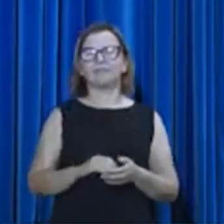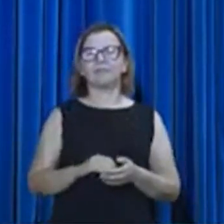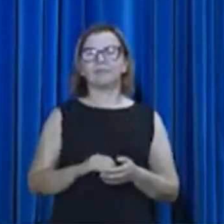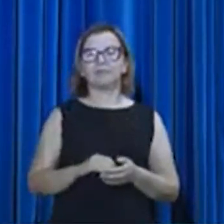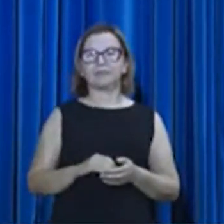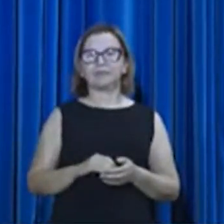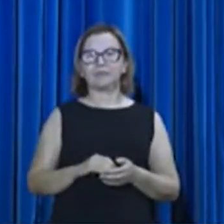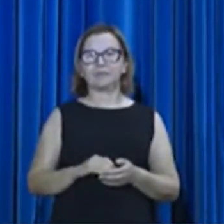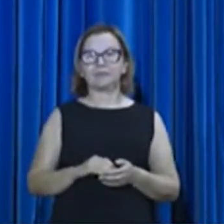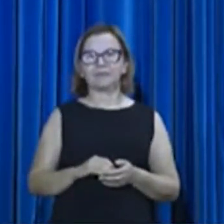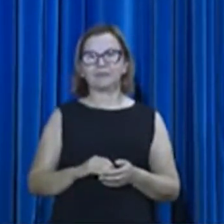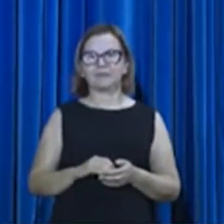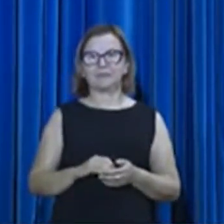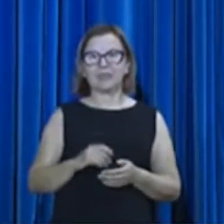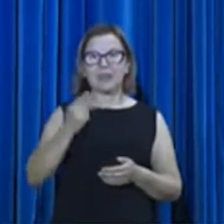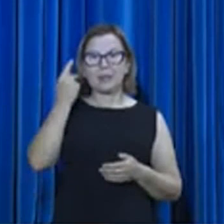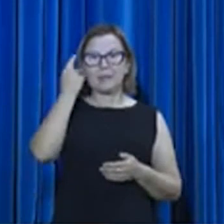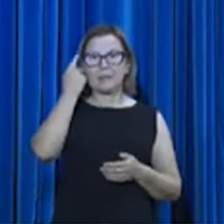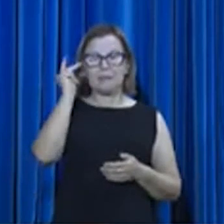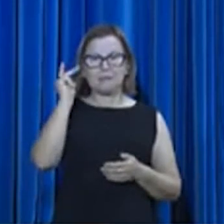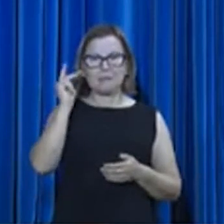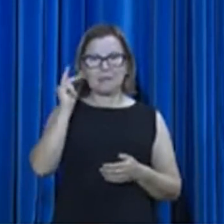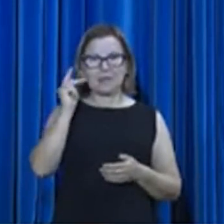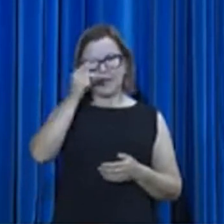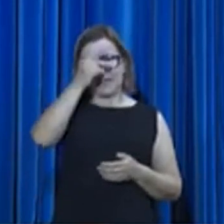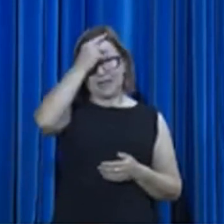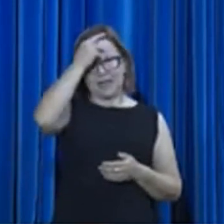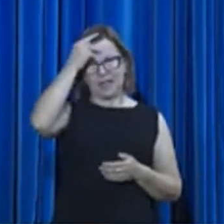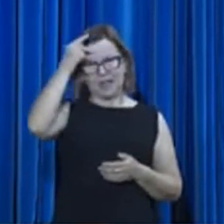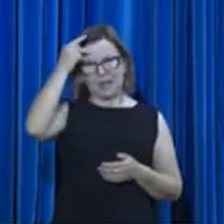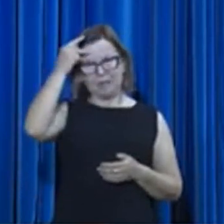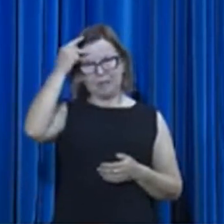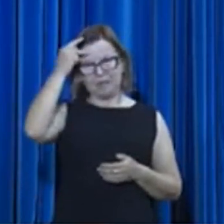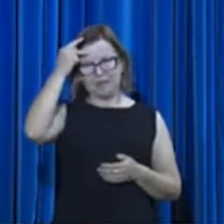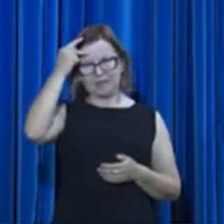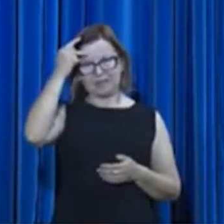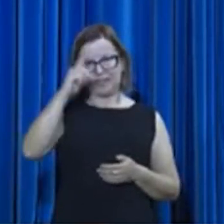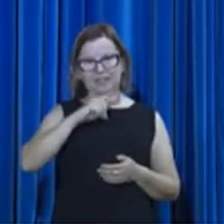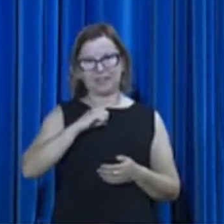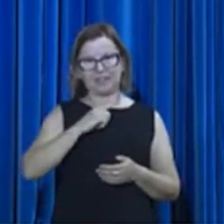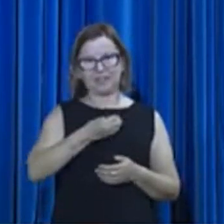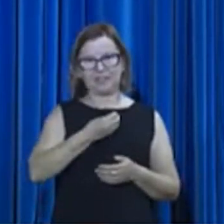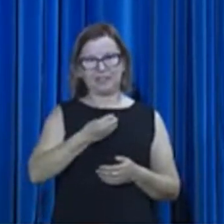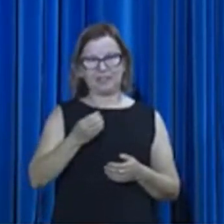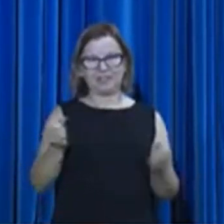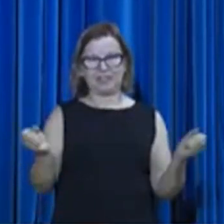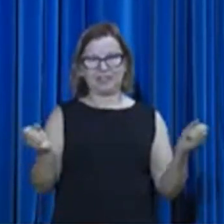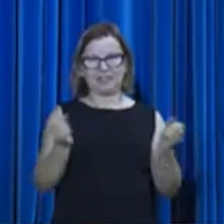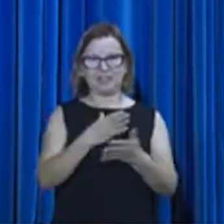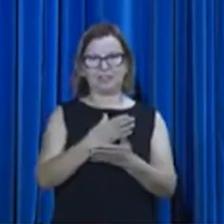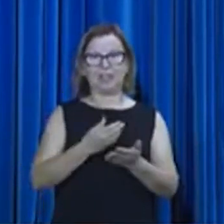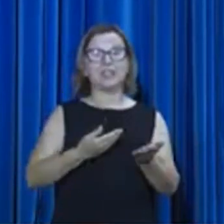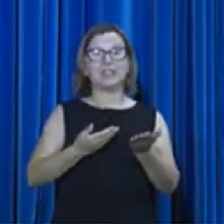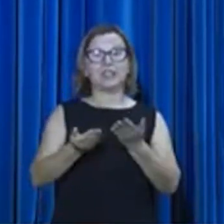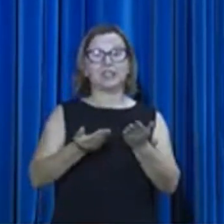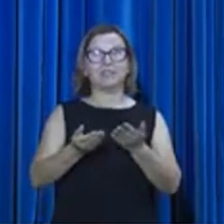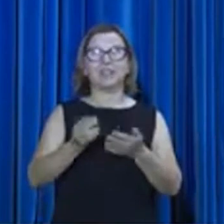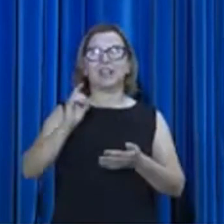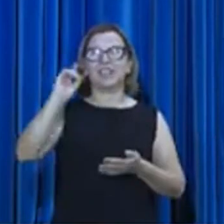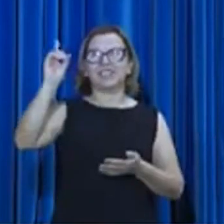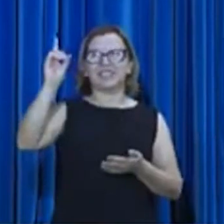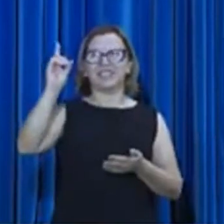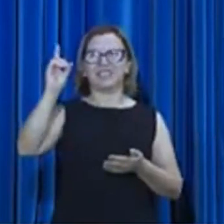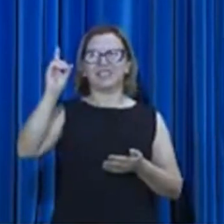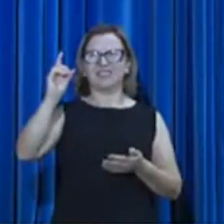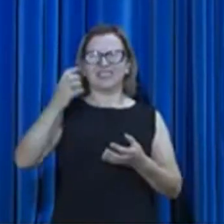Se para uma nova criatura o servir a Deus é penoso e